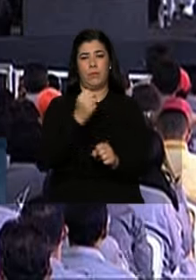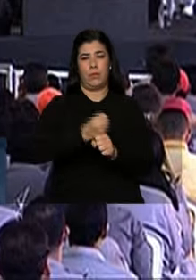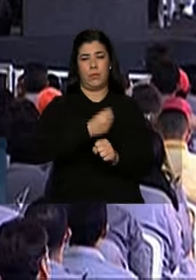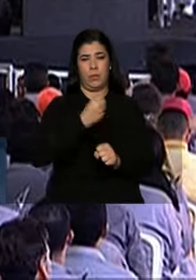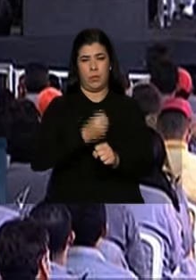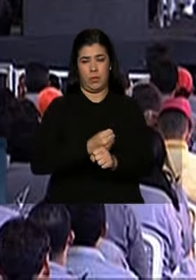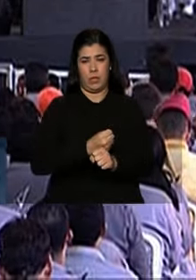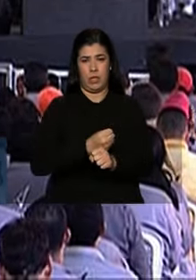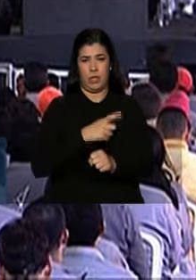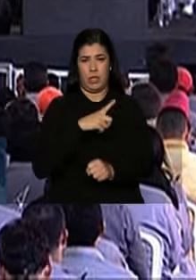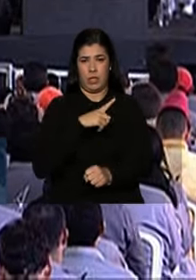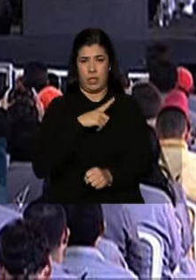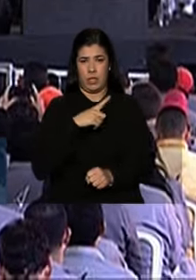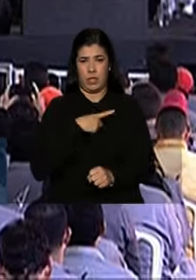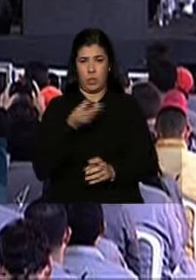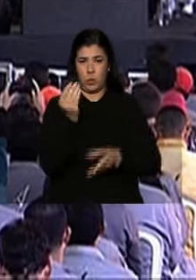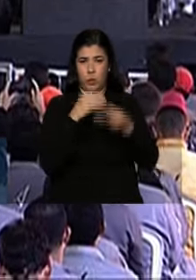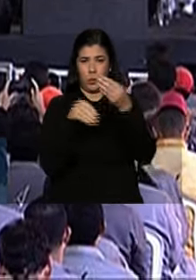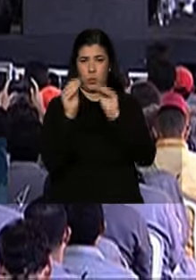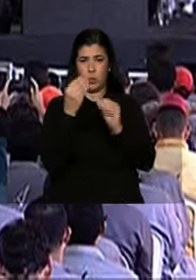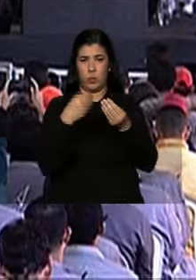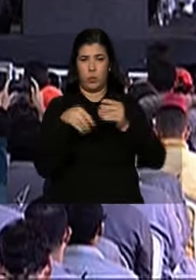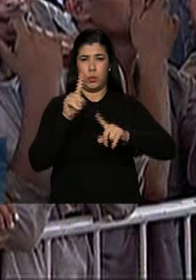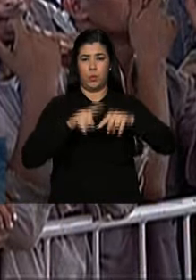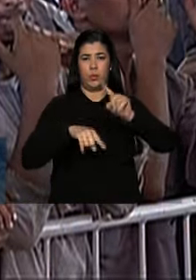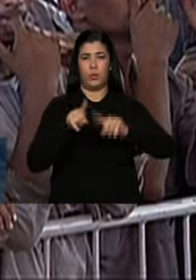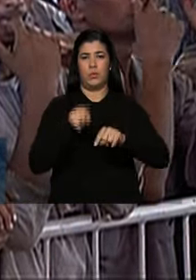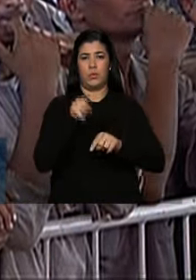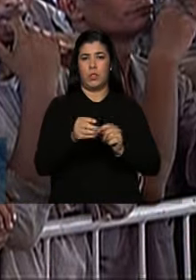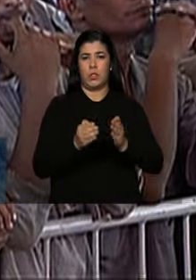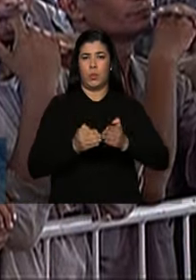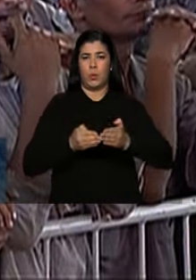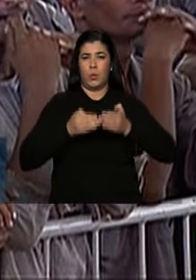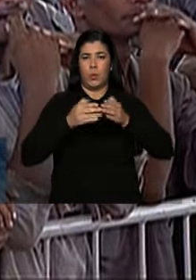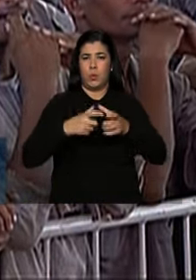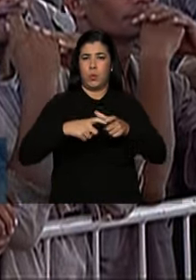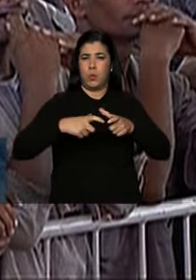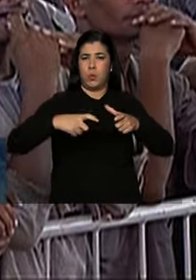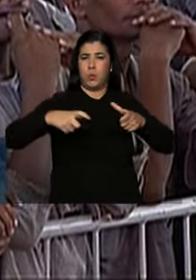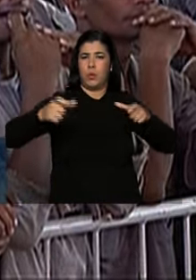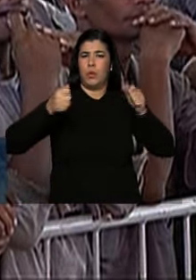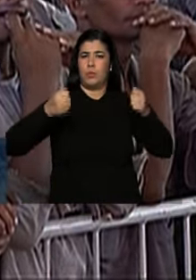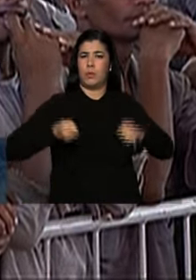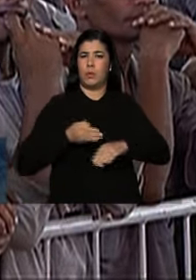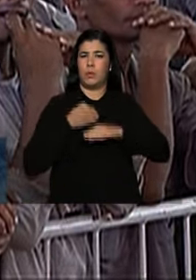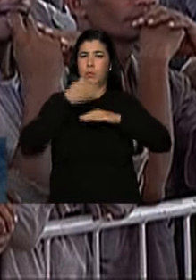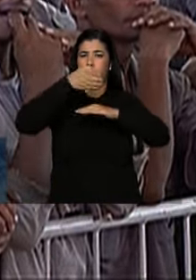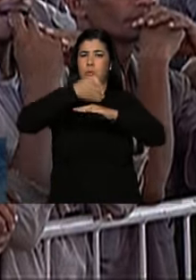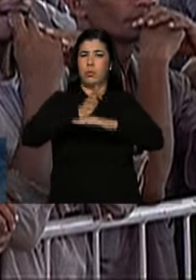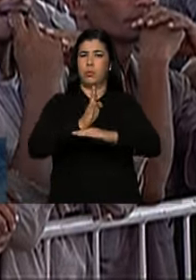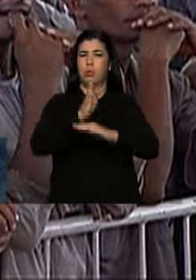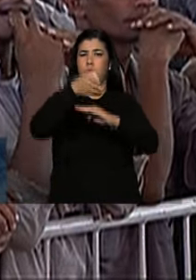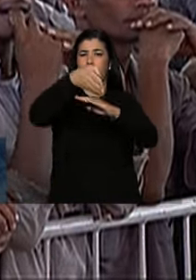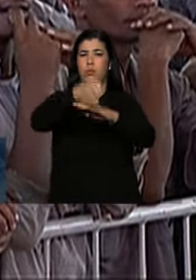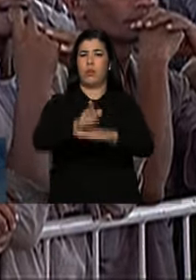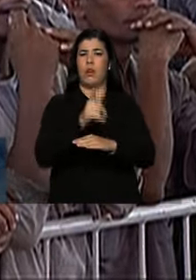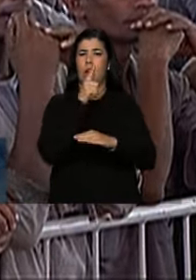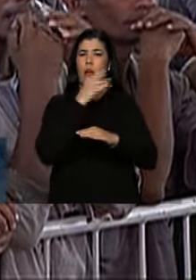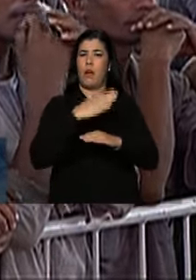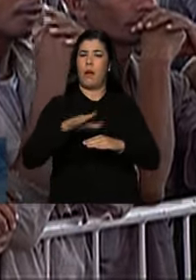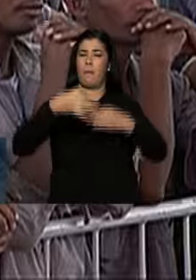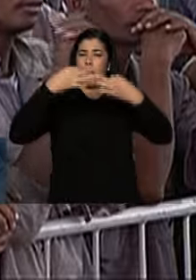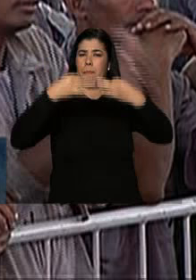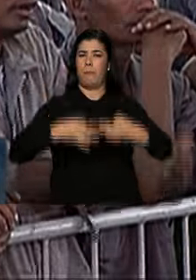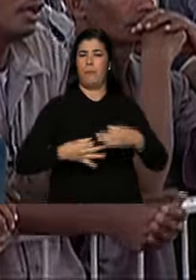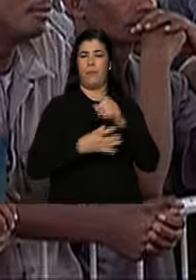quando são instalados todos os equipamentos que estes gigantes necessitam para cruzarem os oceanos em perfeita